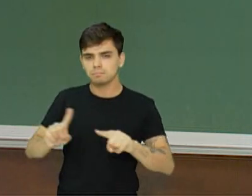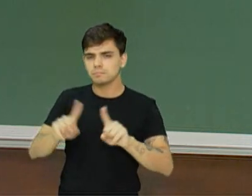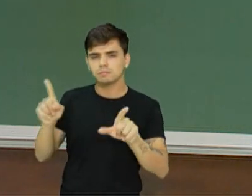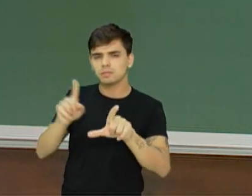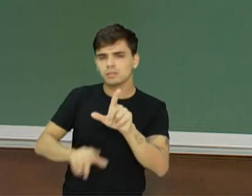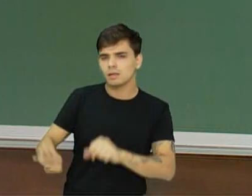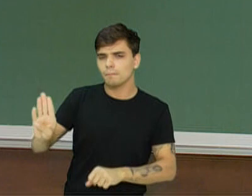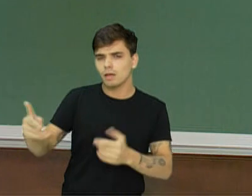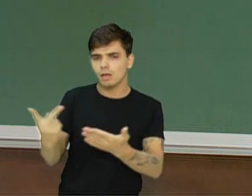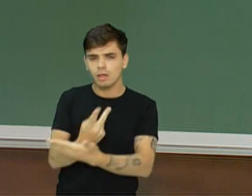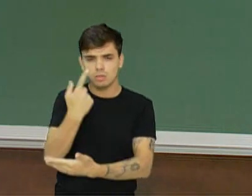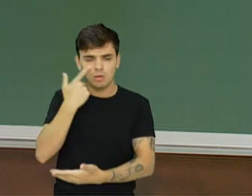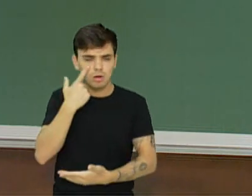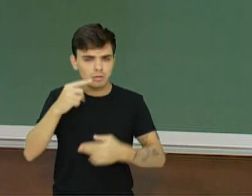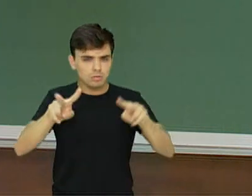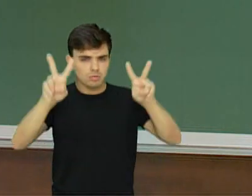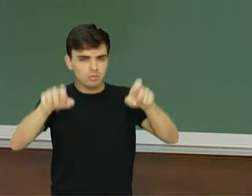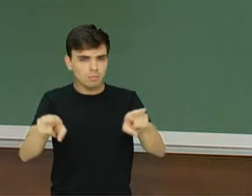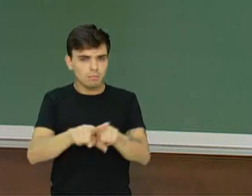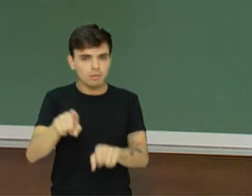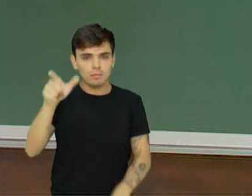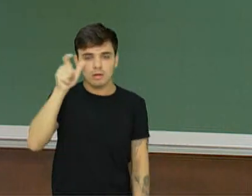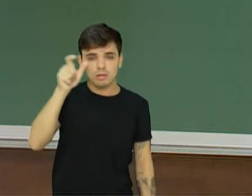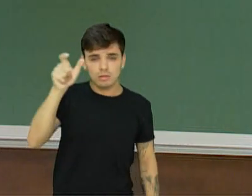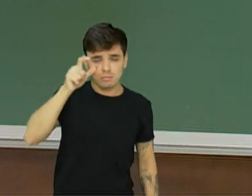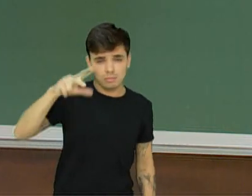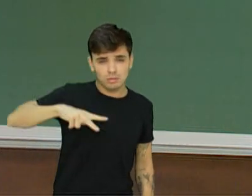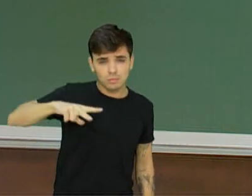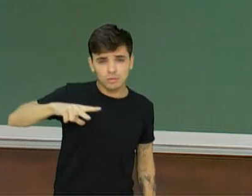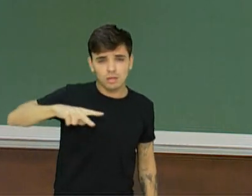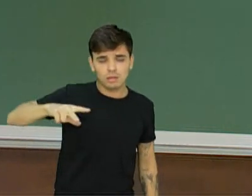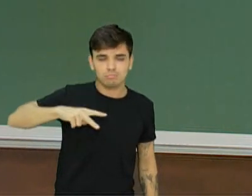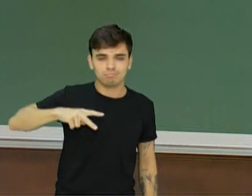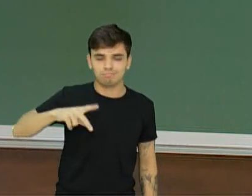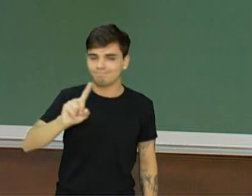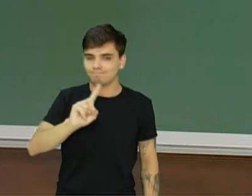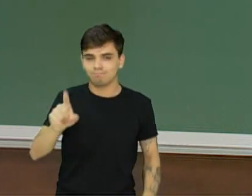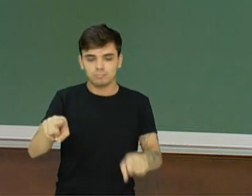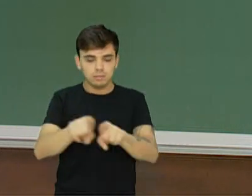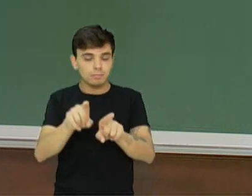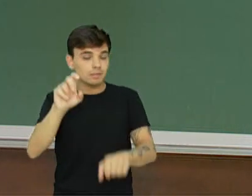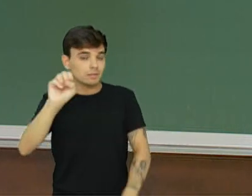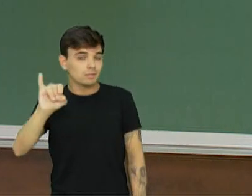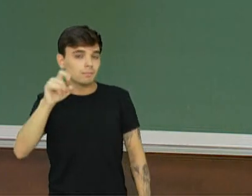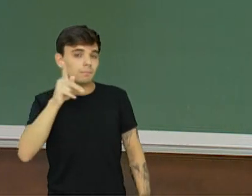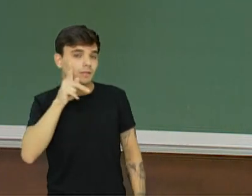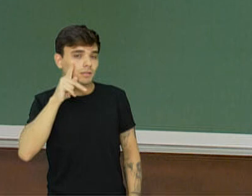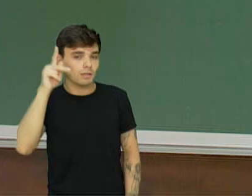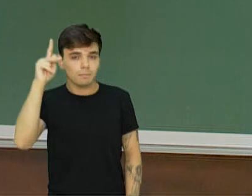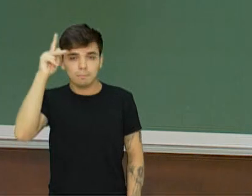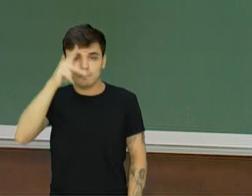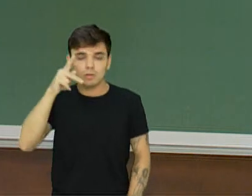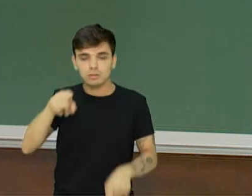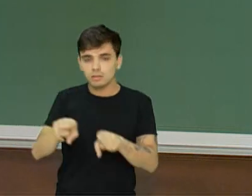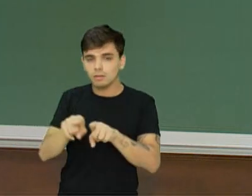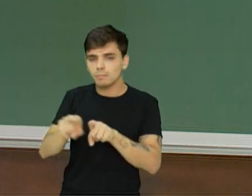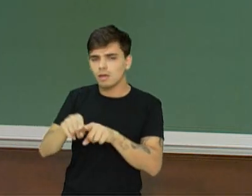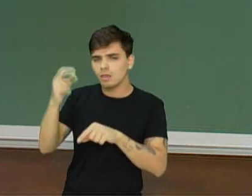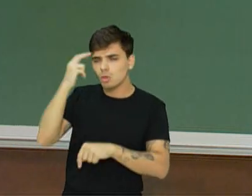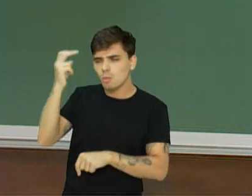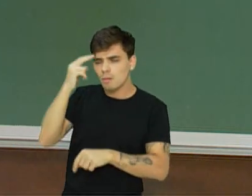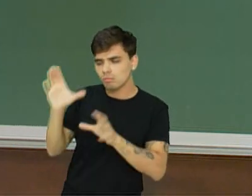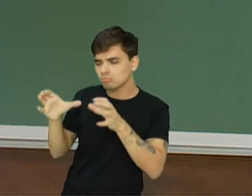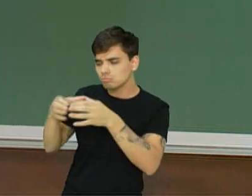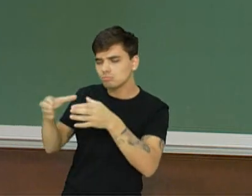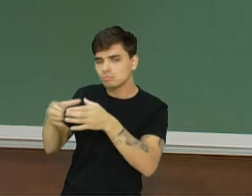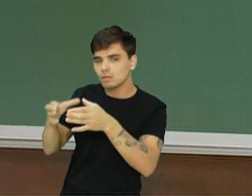está errada? A B vai falar ali sobre interesses individuais. Quando a gente pensa política, a gente está pensando no bem coletivo, no bem comum,